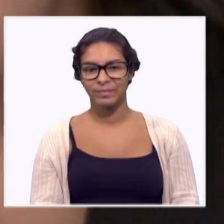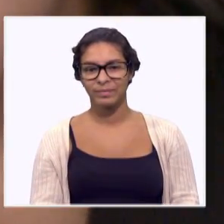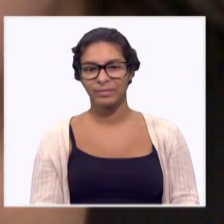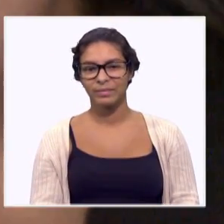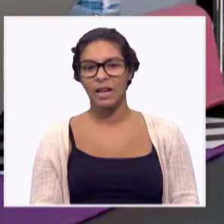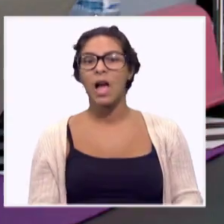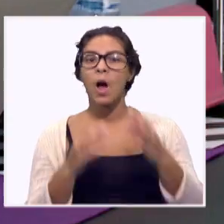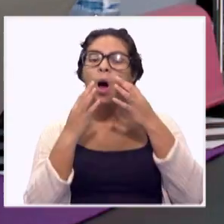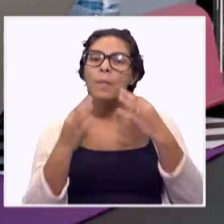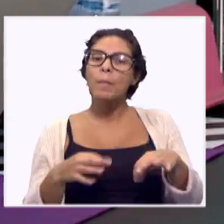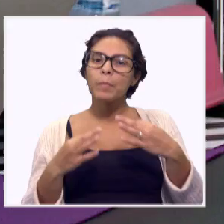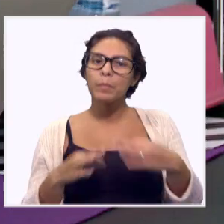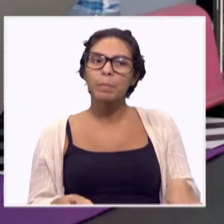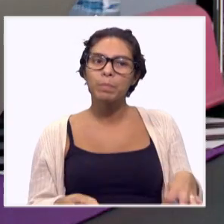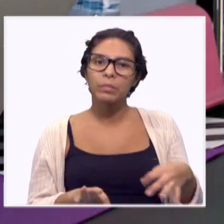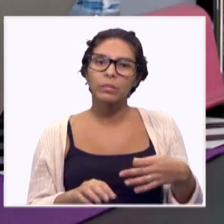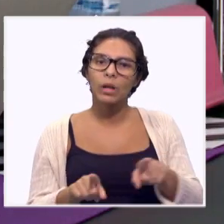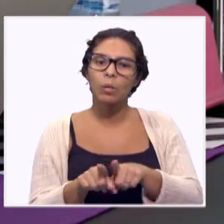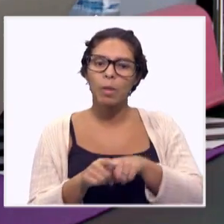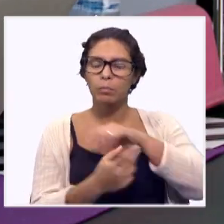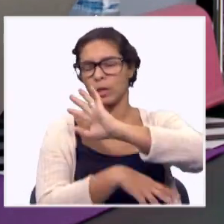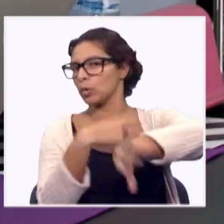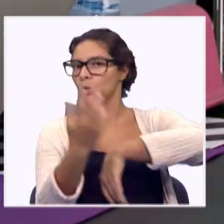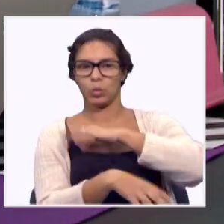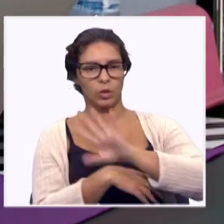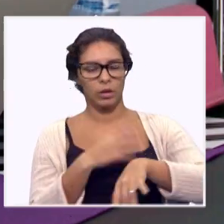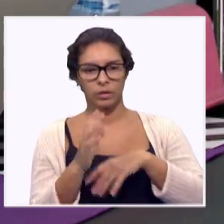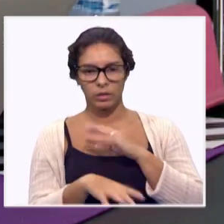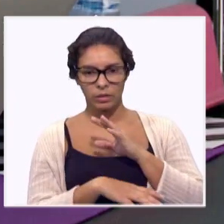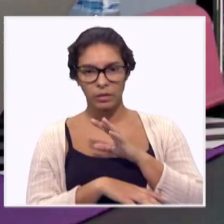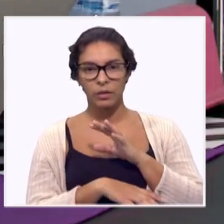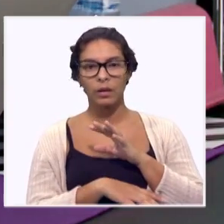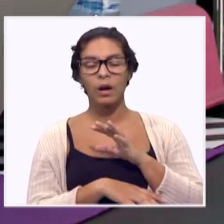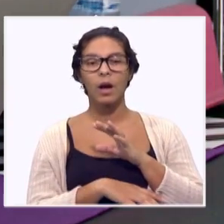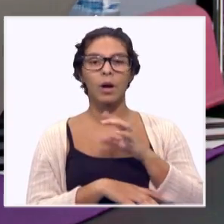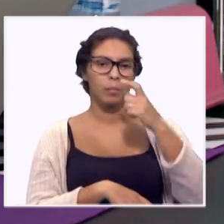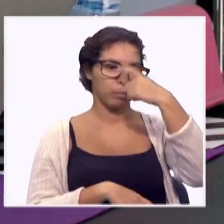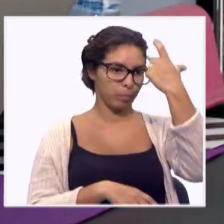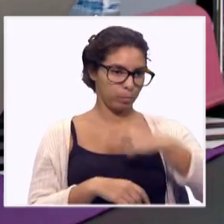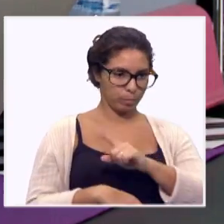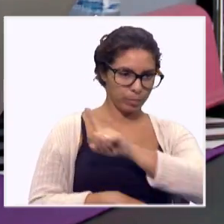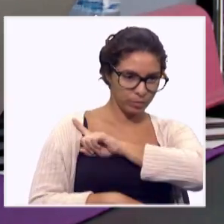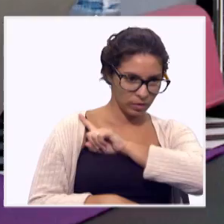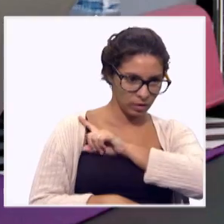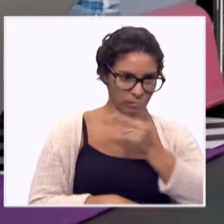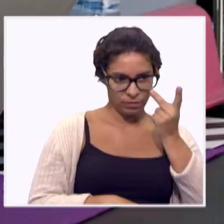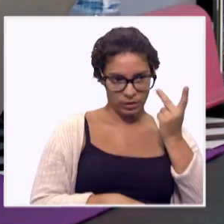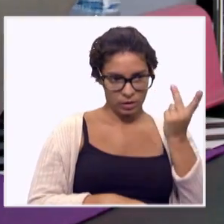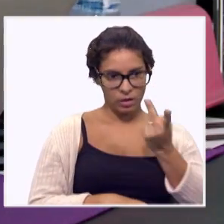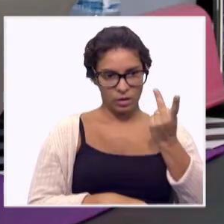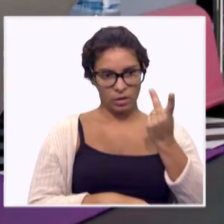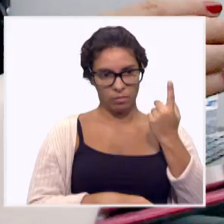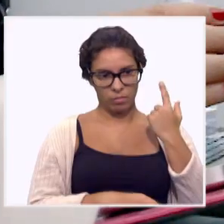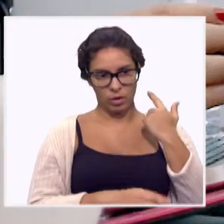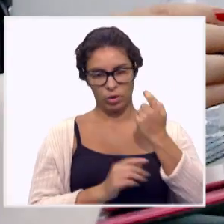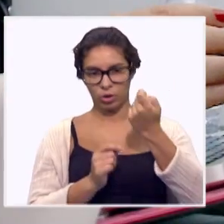Normalmente as coisas são sempre misturadas. A vida pessoal fica